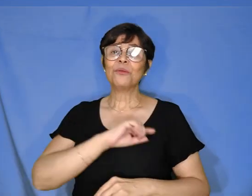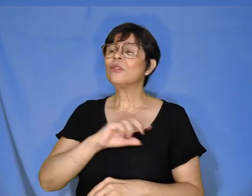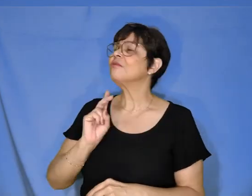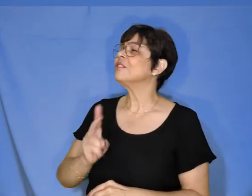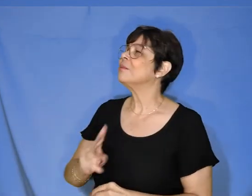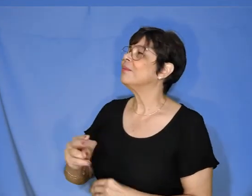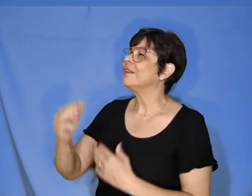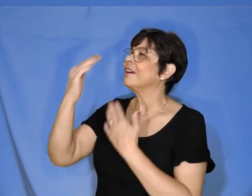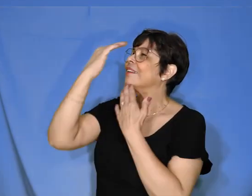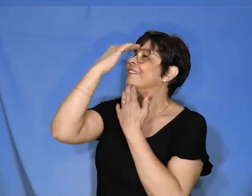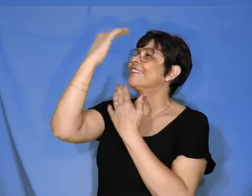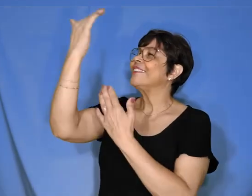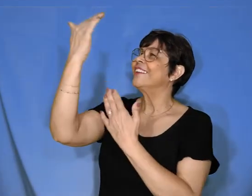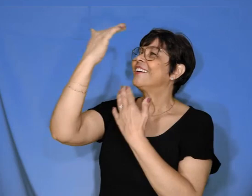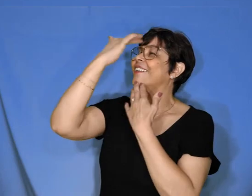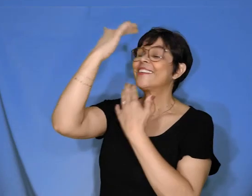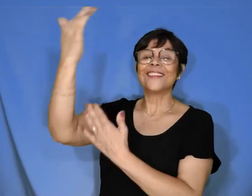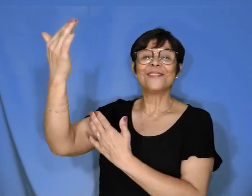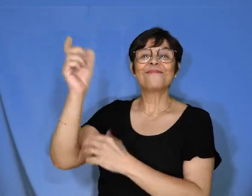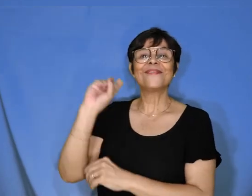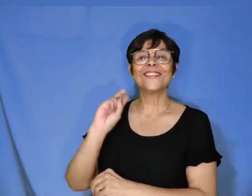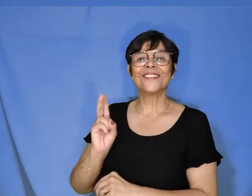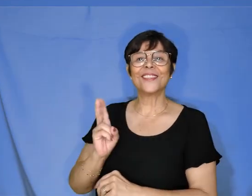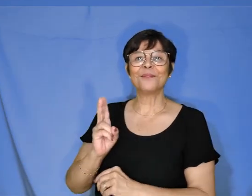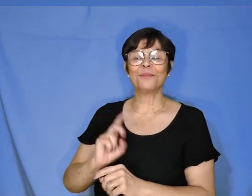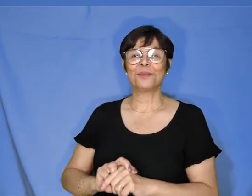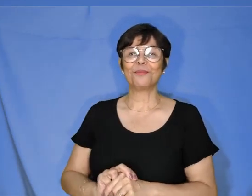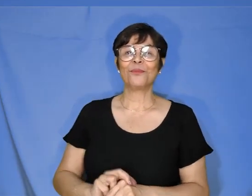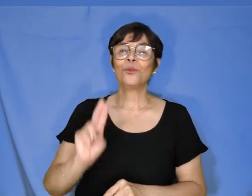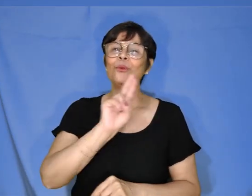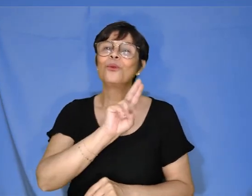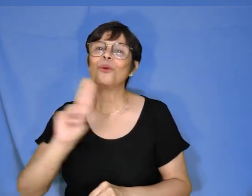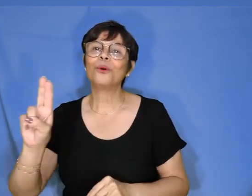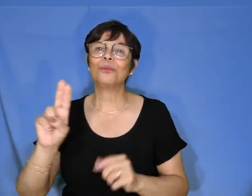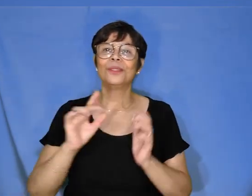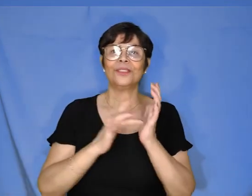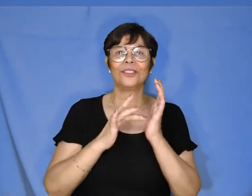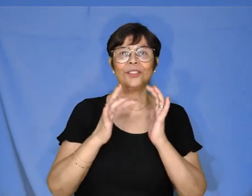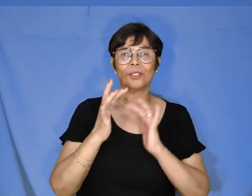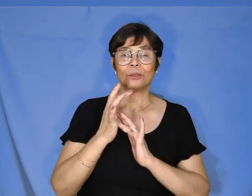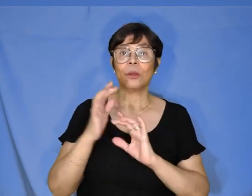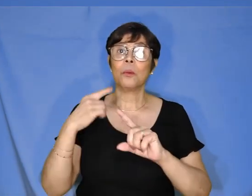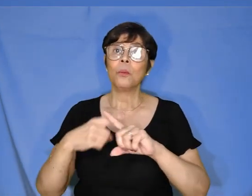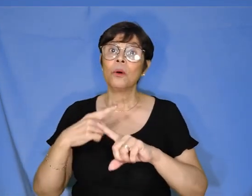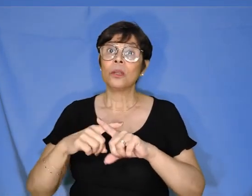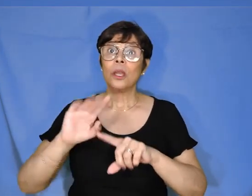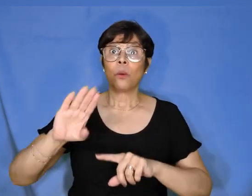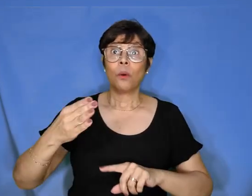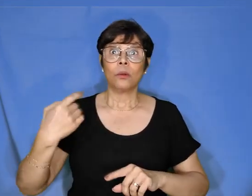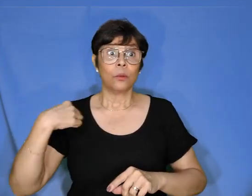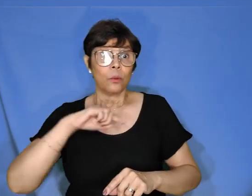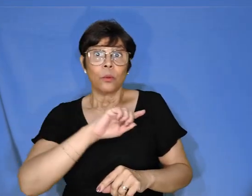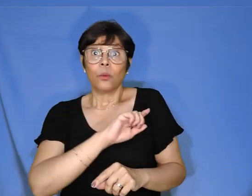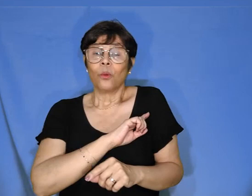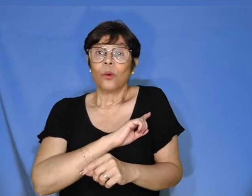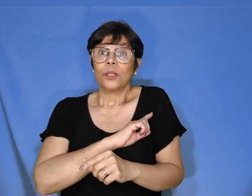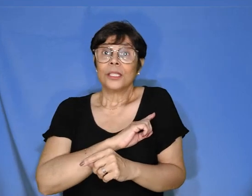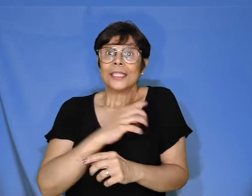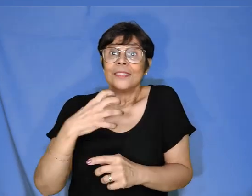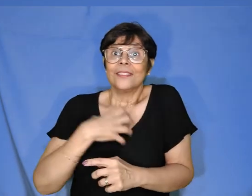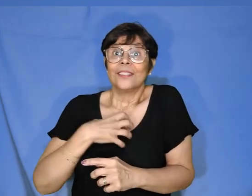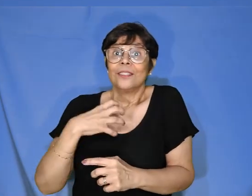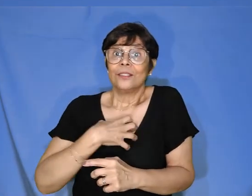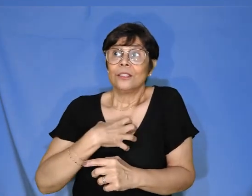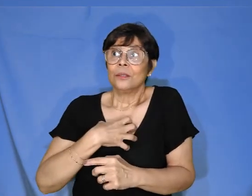por tudo a nosso Deus e Pai, em nome do nosso Senhor Jesus Cristo. A vida cheia do Espírito Santo é uma